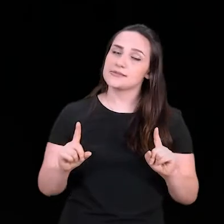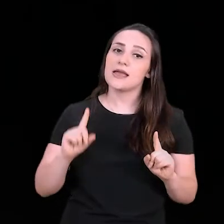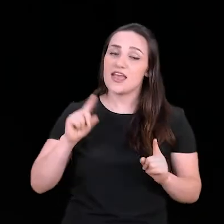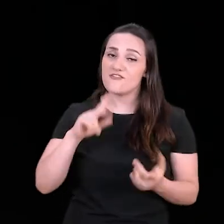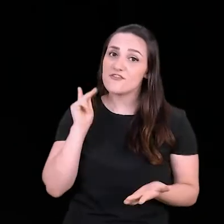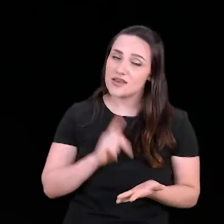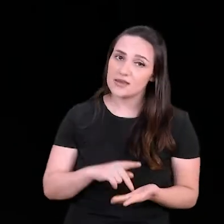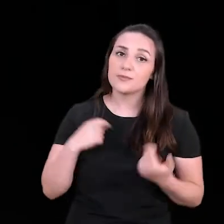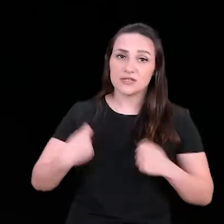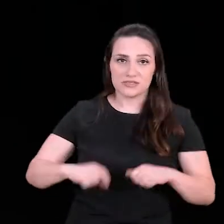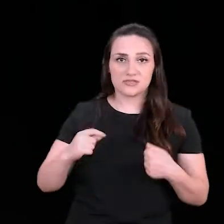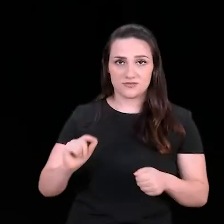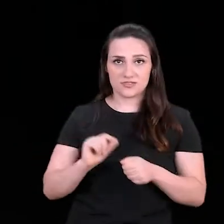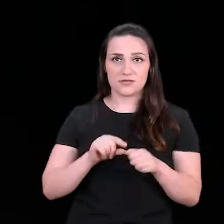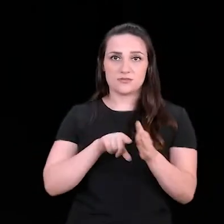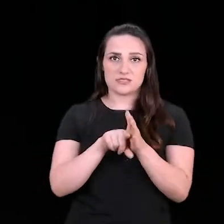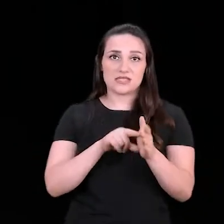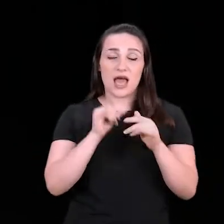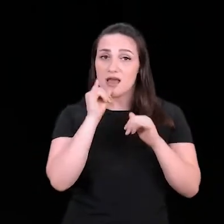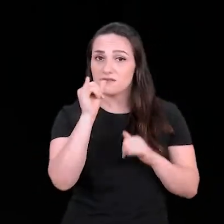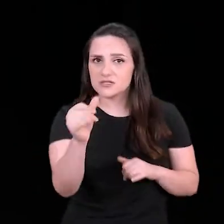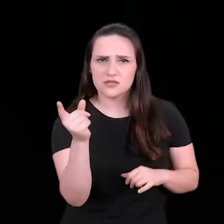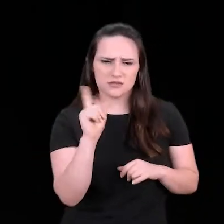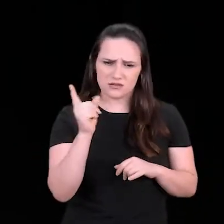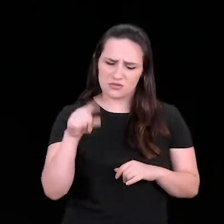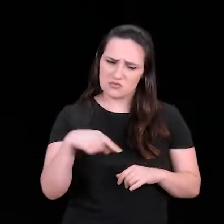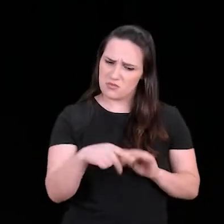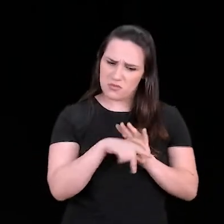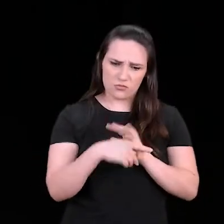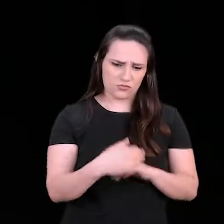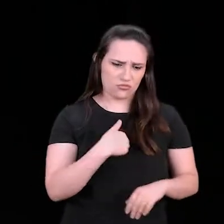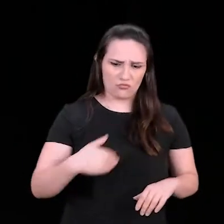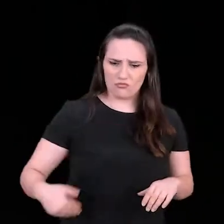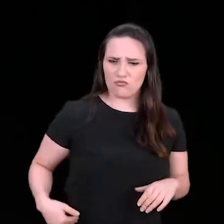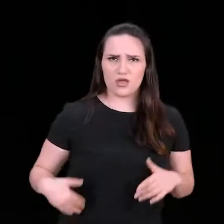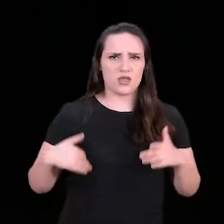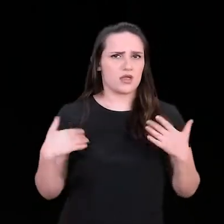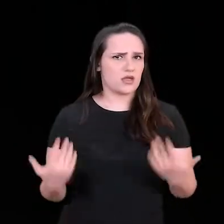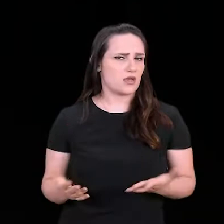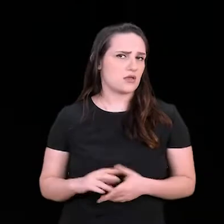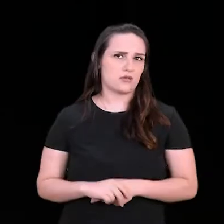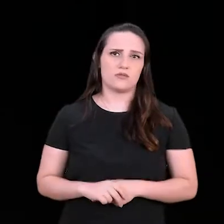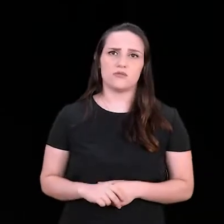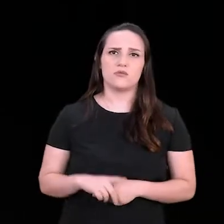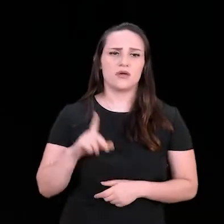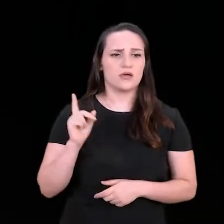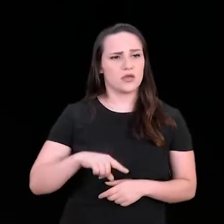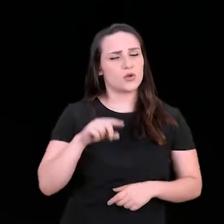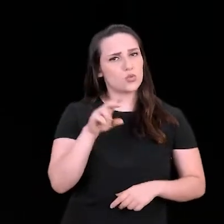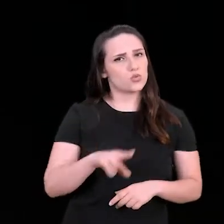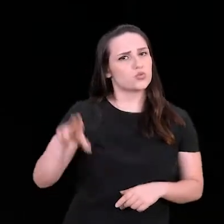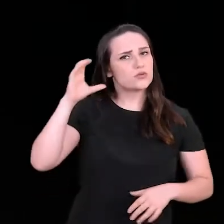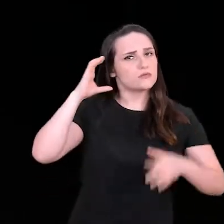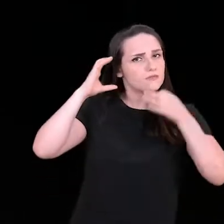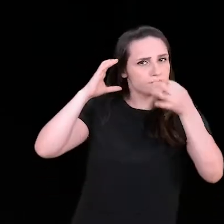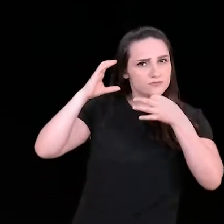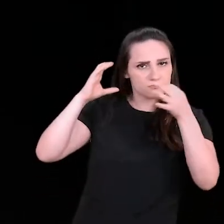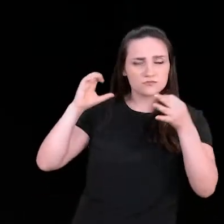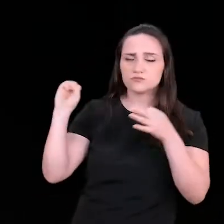inicialmente não é uma necessidade da pesquisa, já que é um conteúdo público, né, divulgado tanto